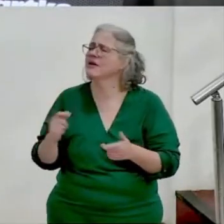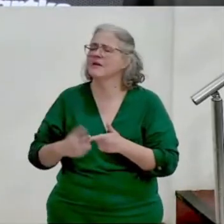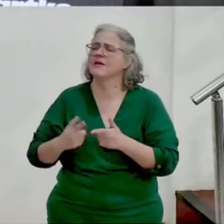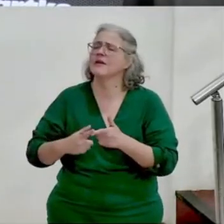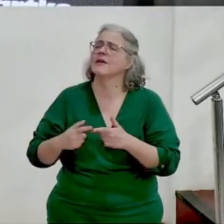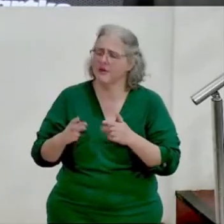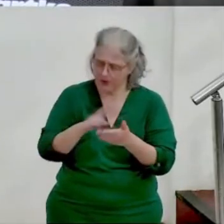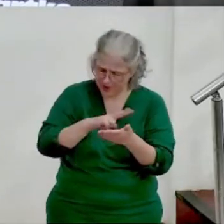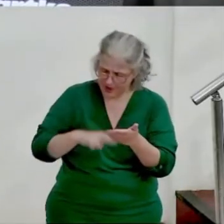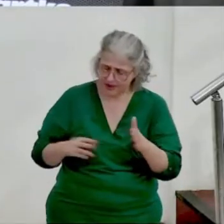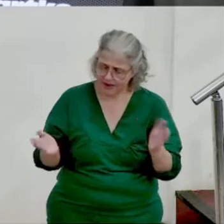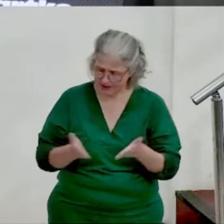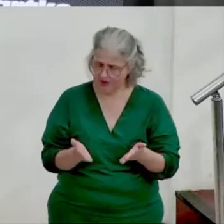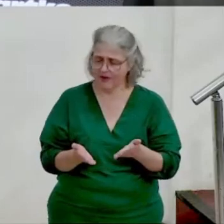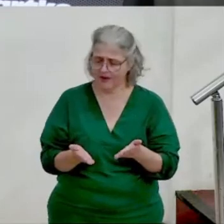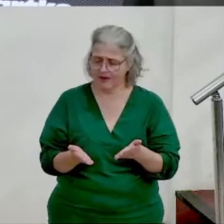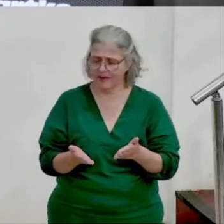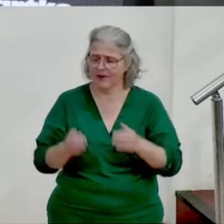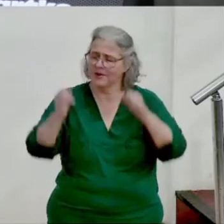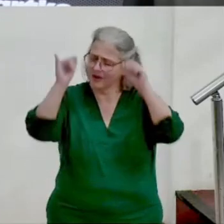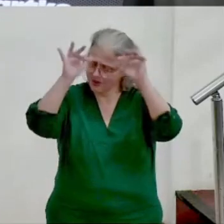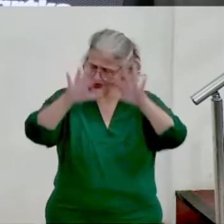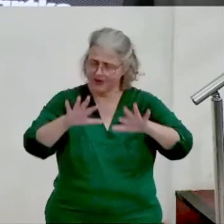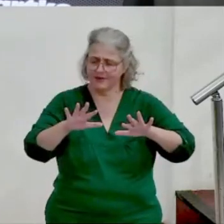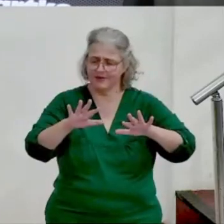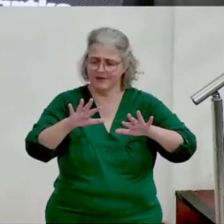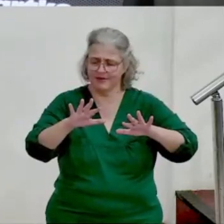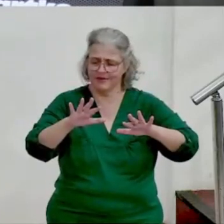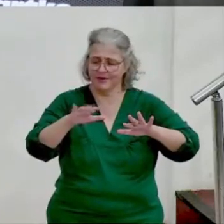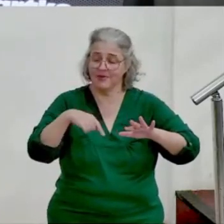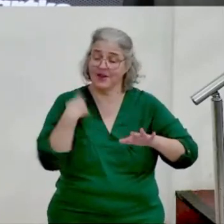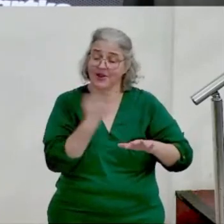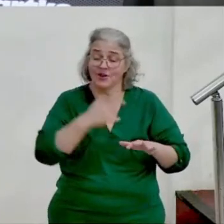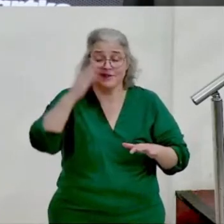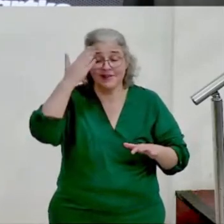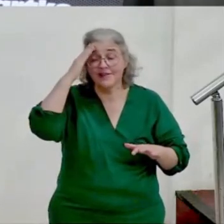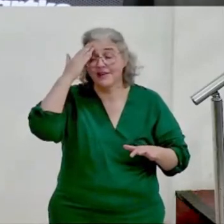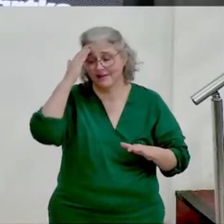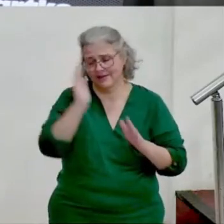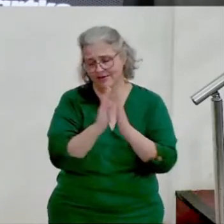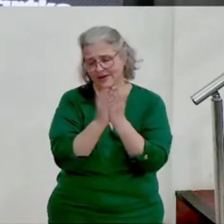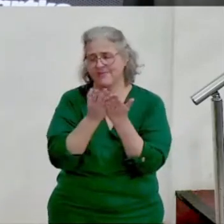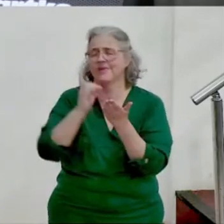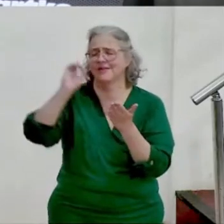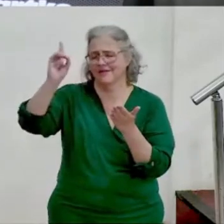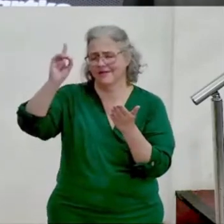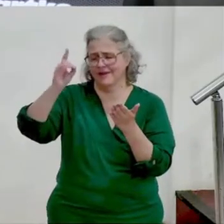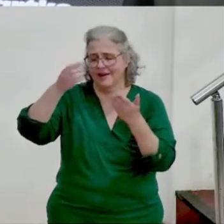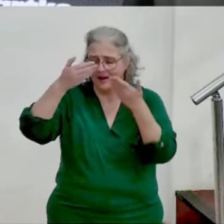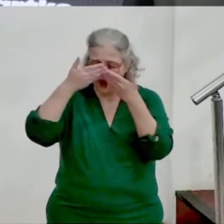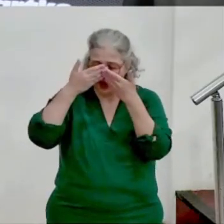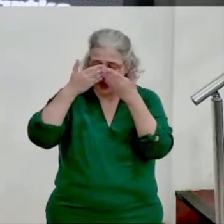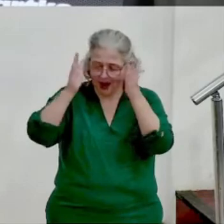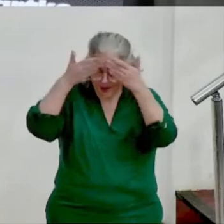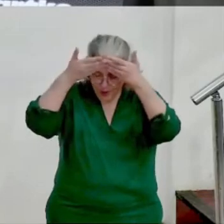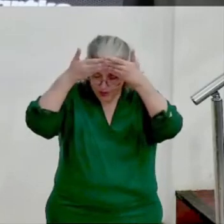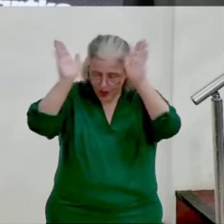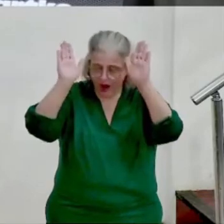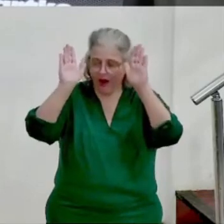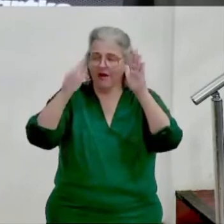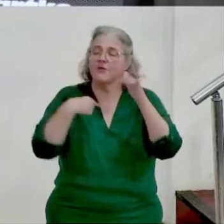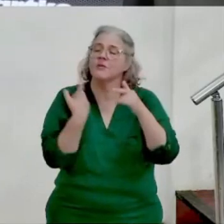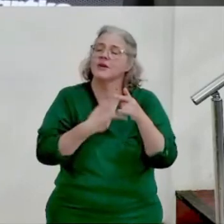neste momento. Abençoa-nos, Deus, para que entendamos esta palavra. Abre os nossos olhos para que